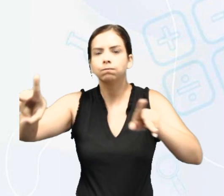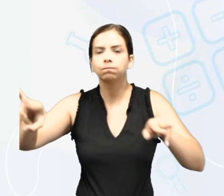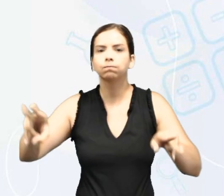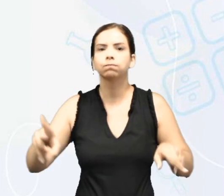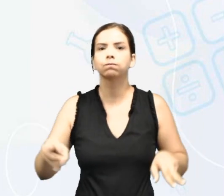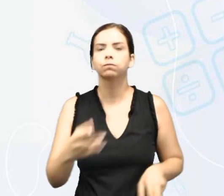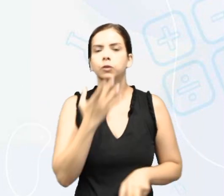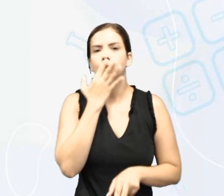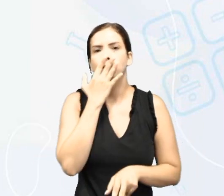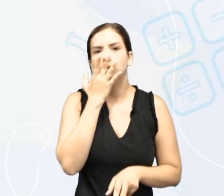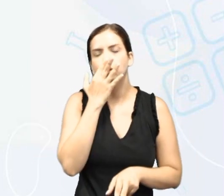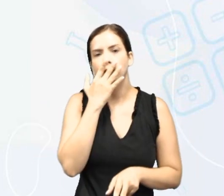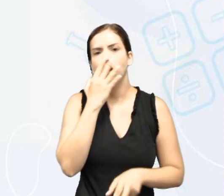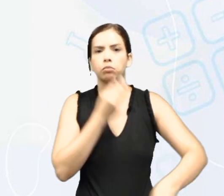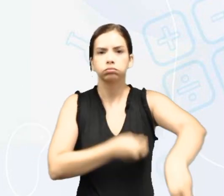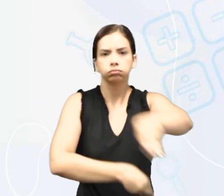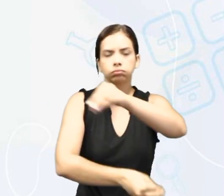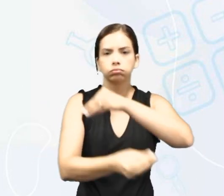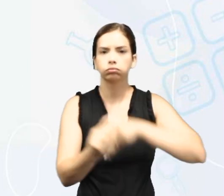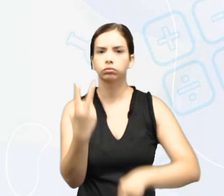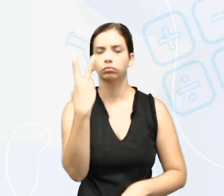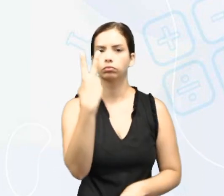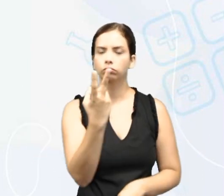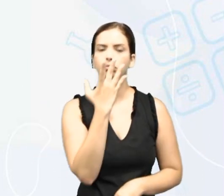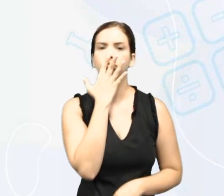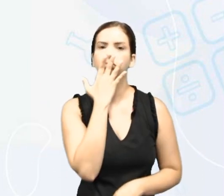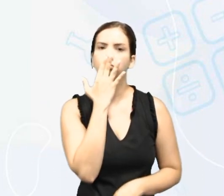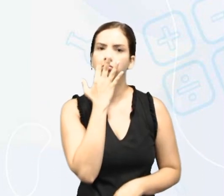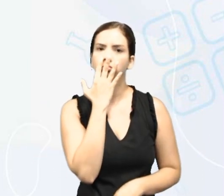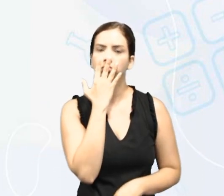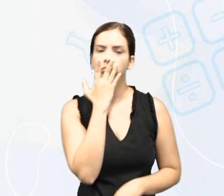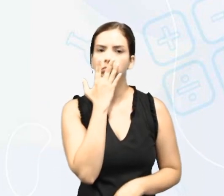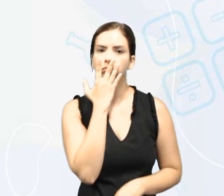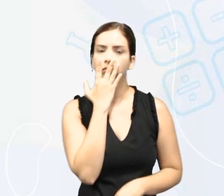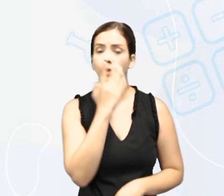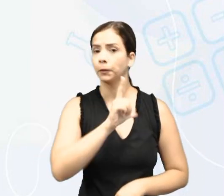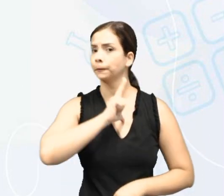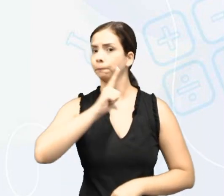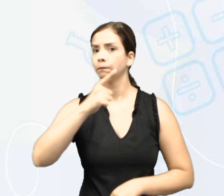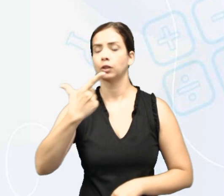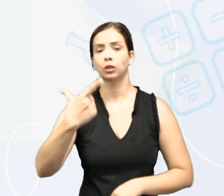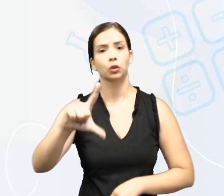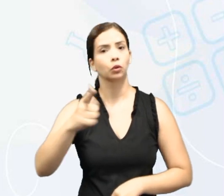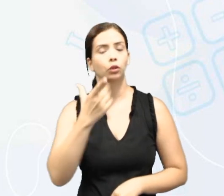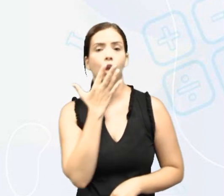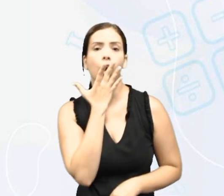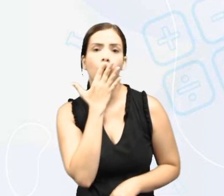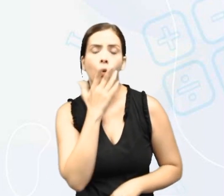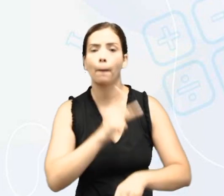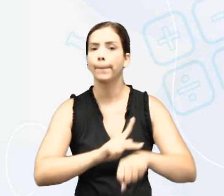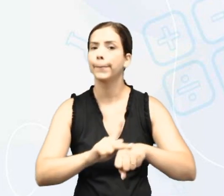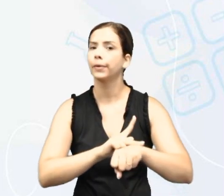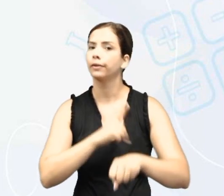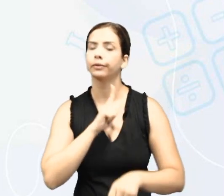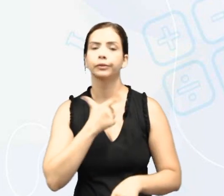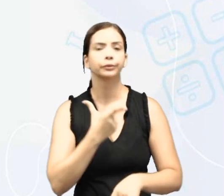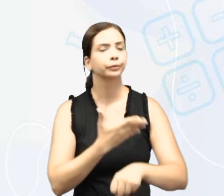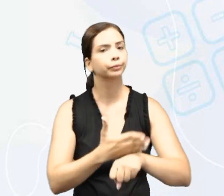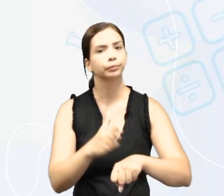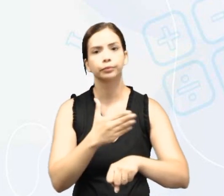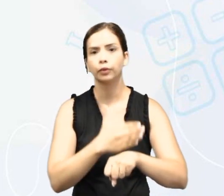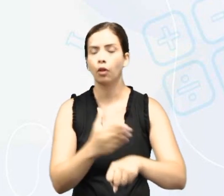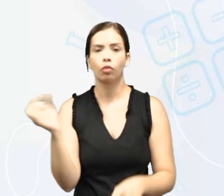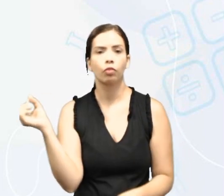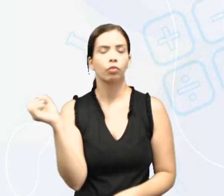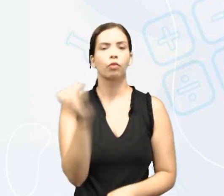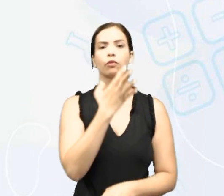tonalidade obtida pela mistura de duas cores sem a mistura dos pigmentos, preto ou branco, tornando